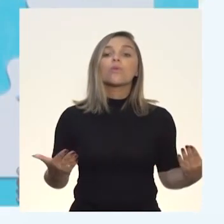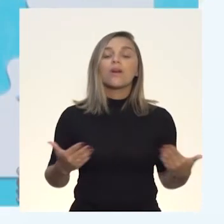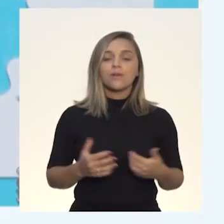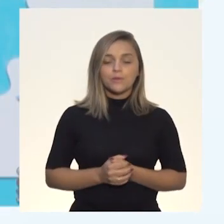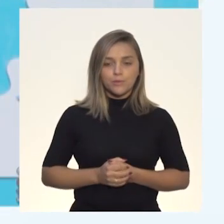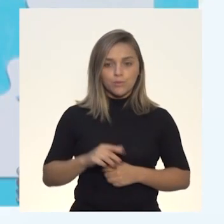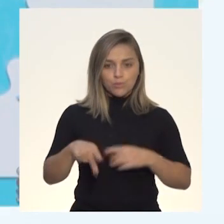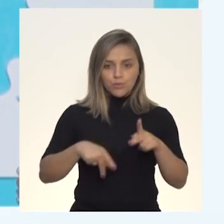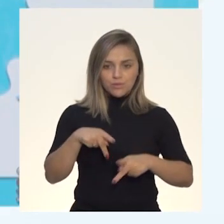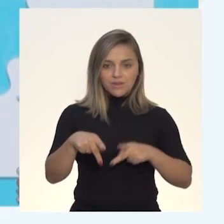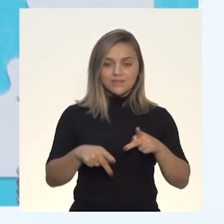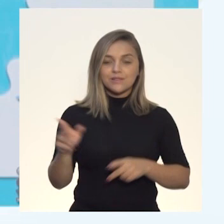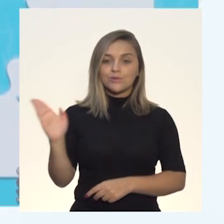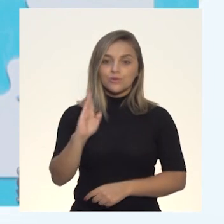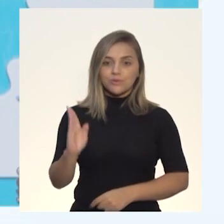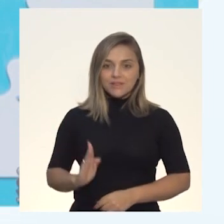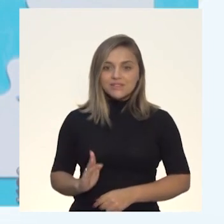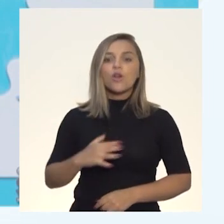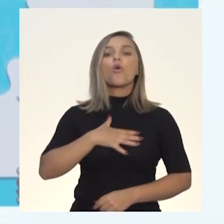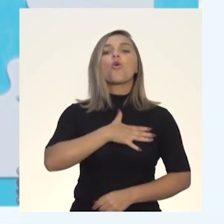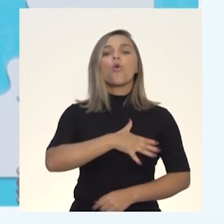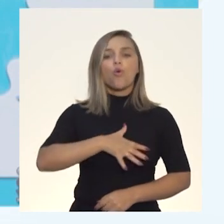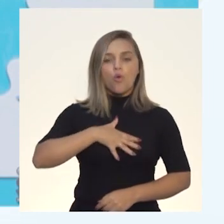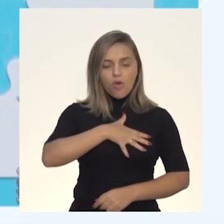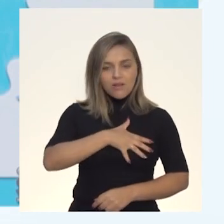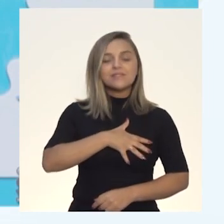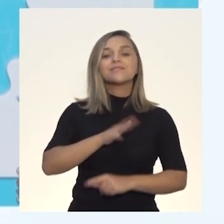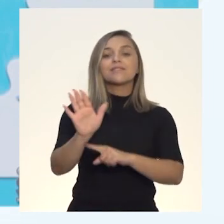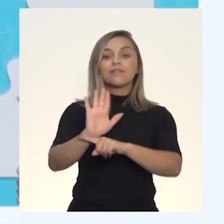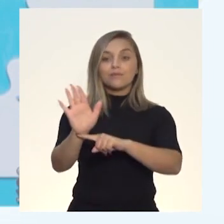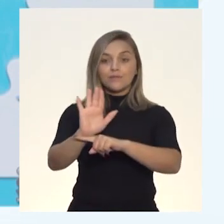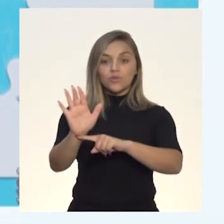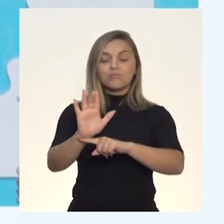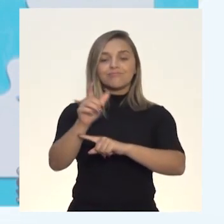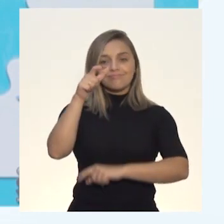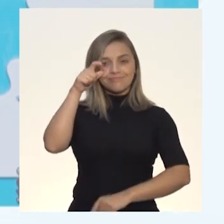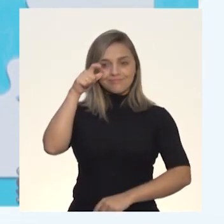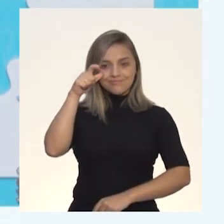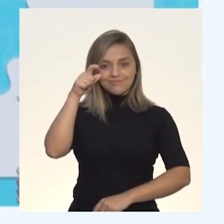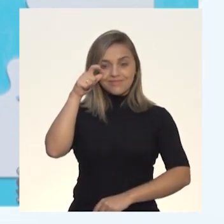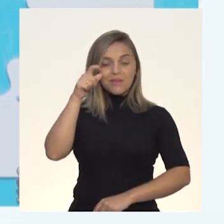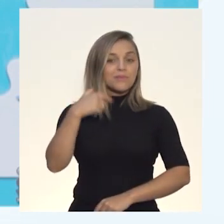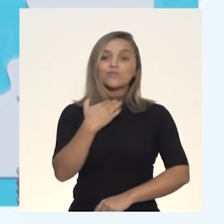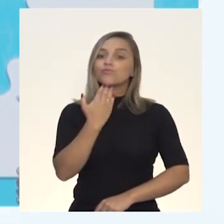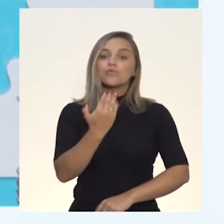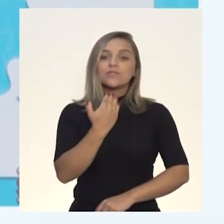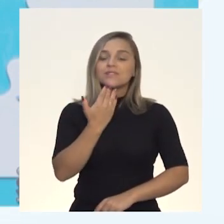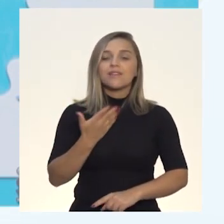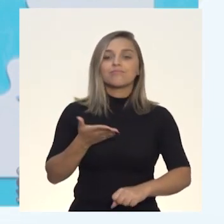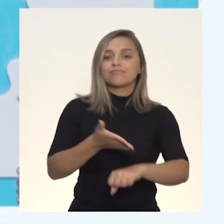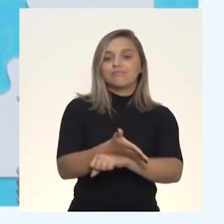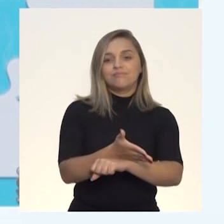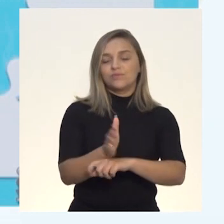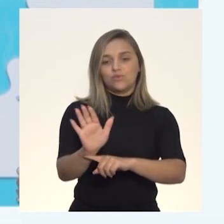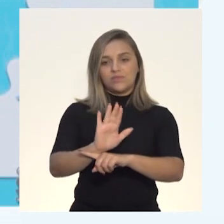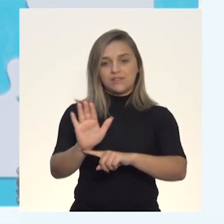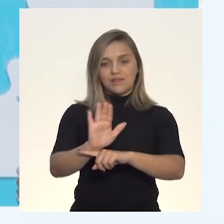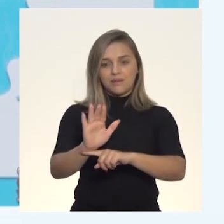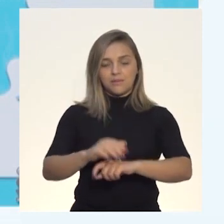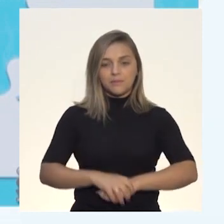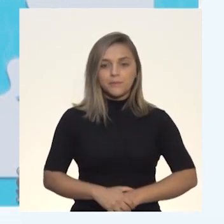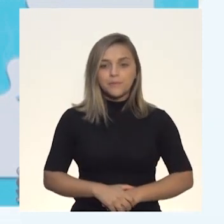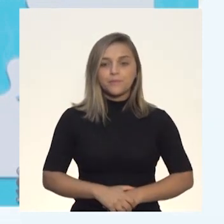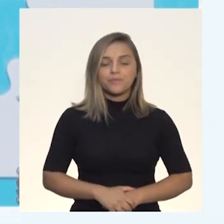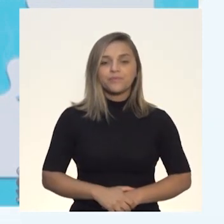brasileiros gostam de assistir a filmes, né? Gostam de cinema. Eles só não conseguem chegar até lá. 88% dos telespectadores